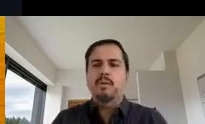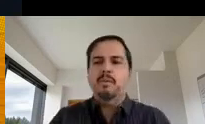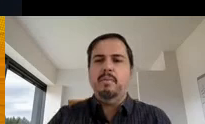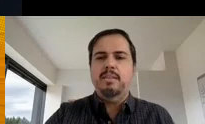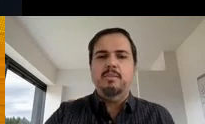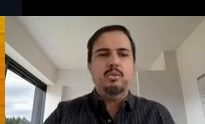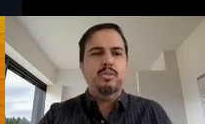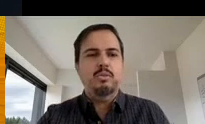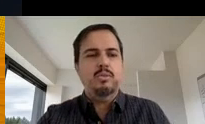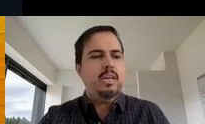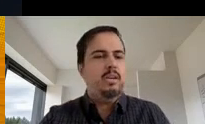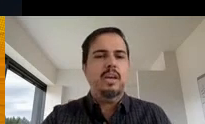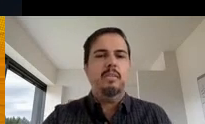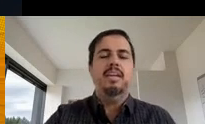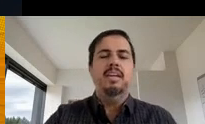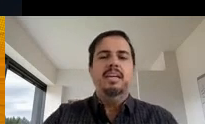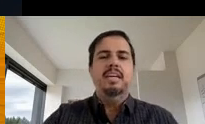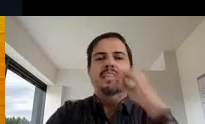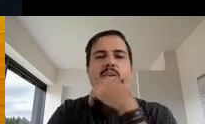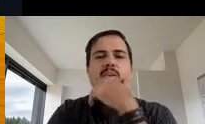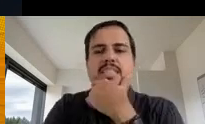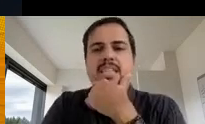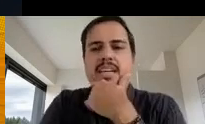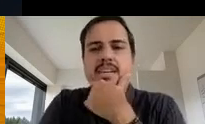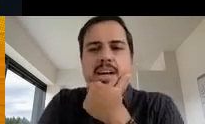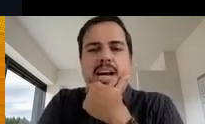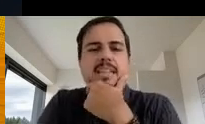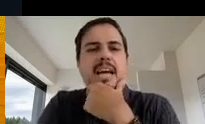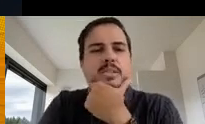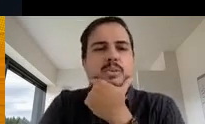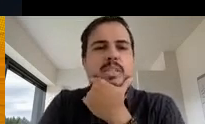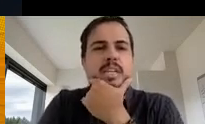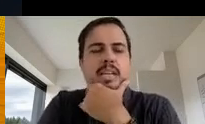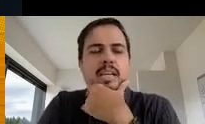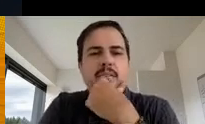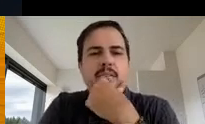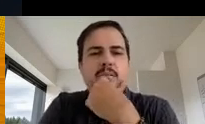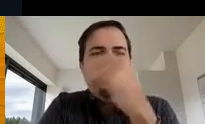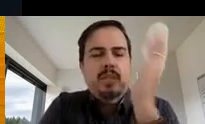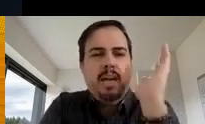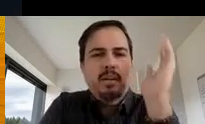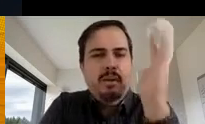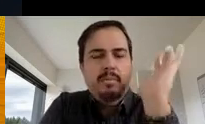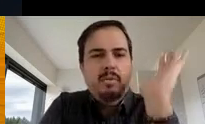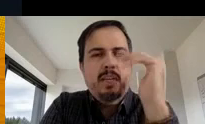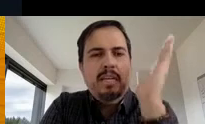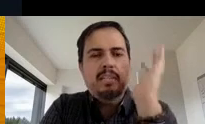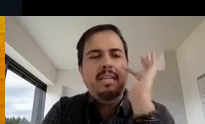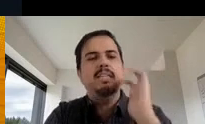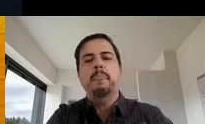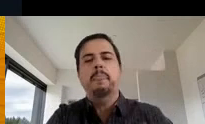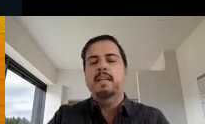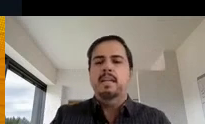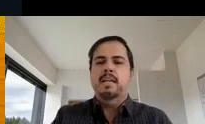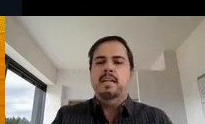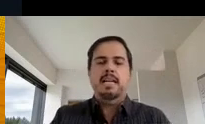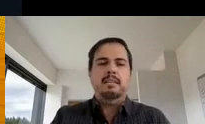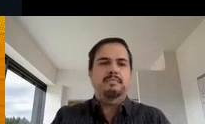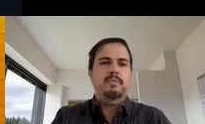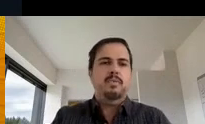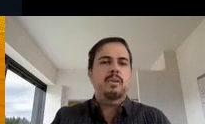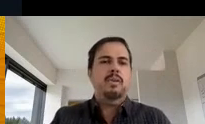SIAC Web, não tem mais SIAC Web, né? Tem um sucessor do SIAC Web aí. Estou lançando cadastro de neguinho no SIAC Web ou o que quer que